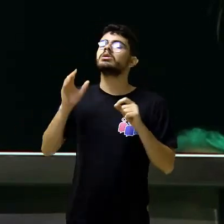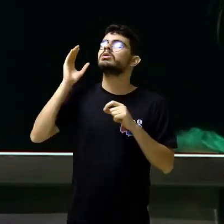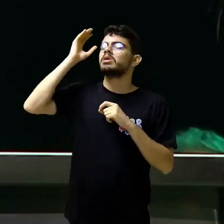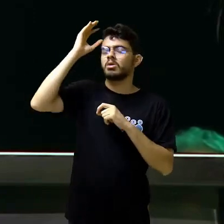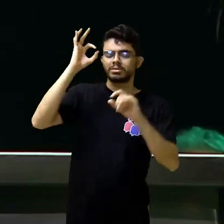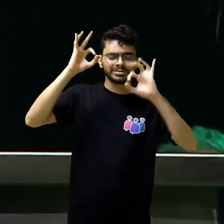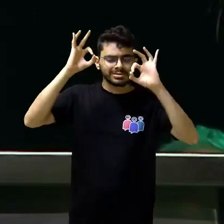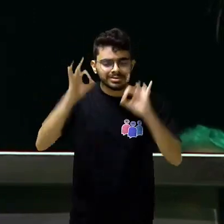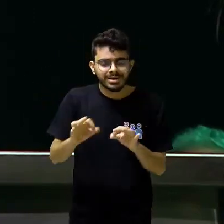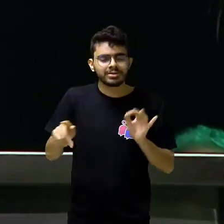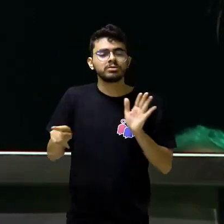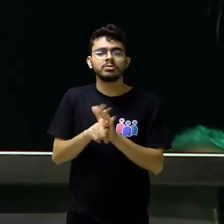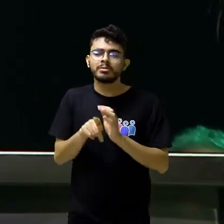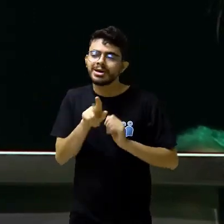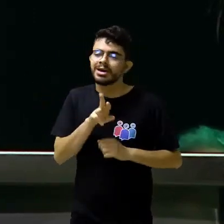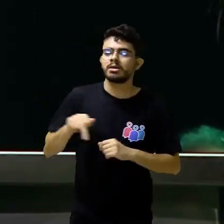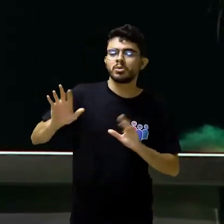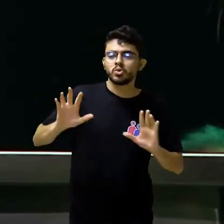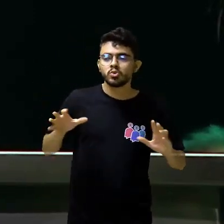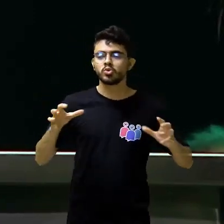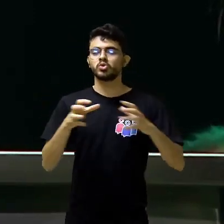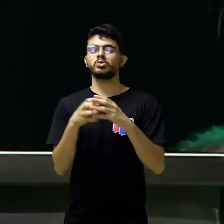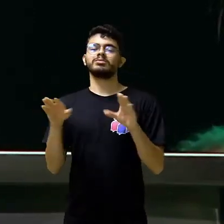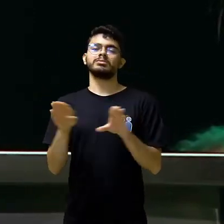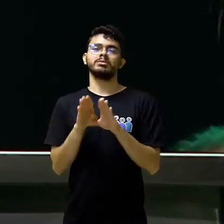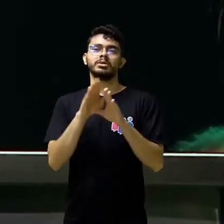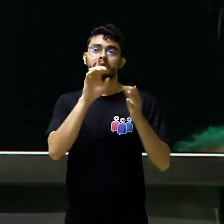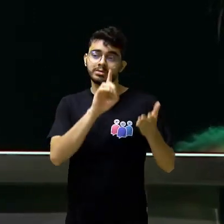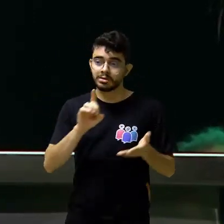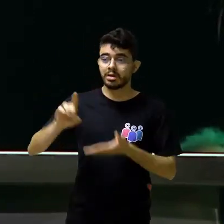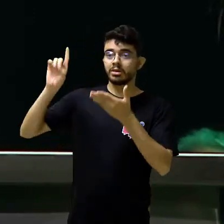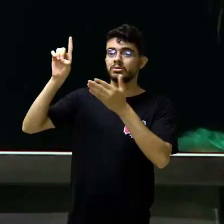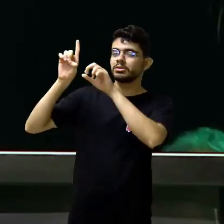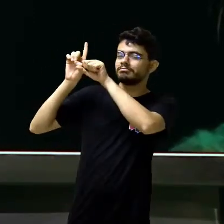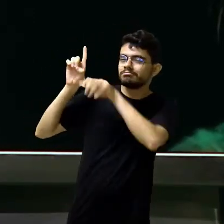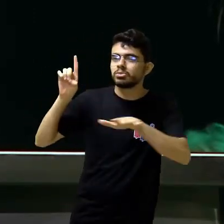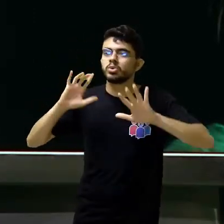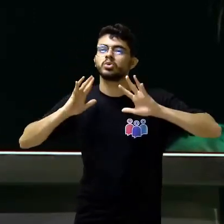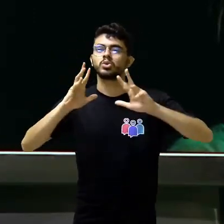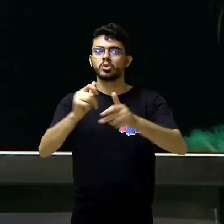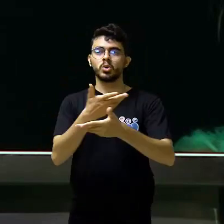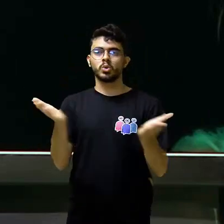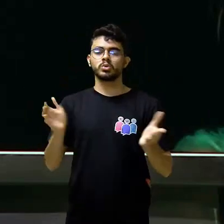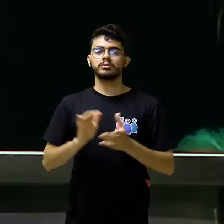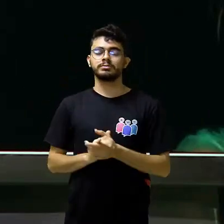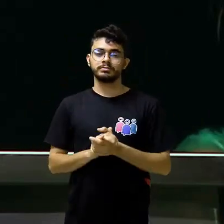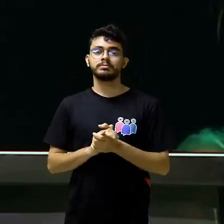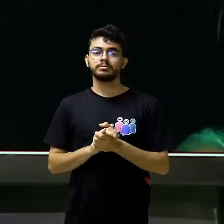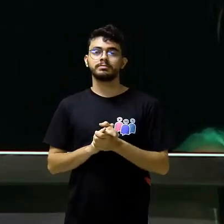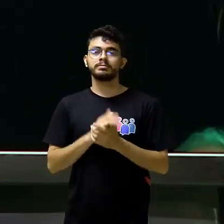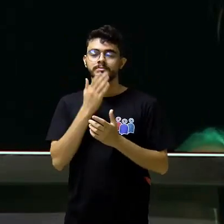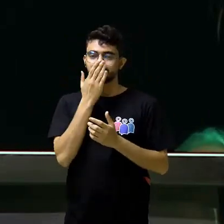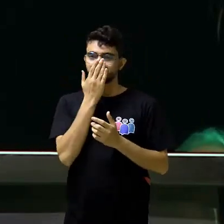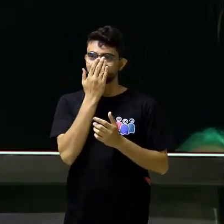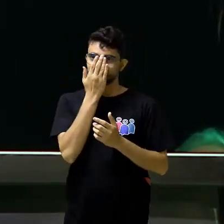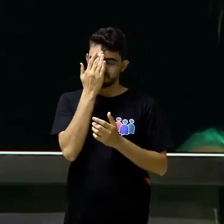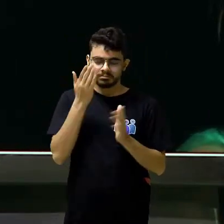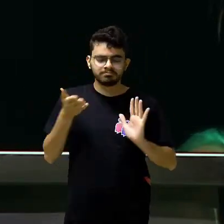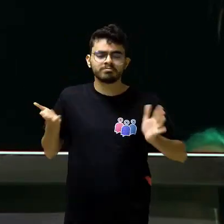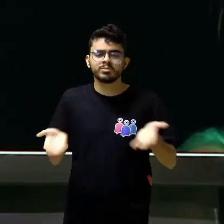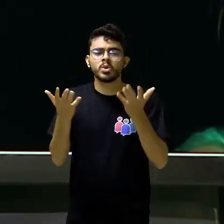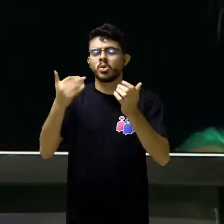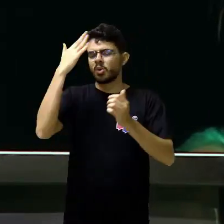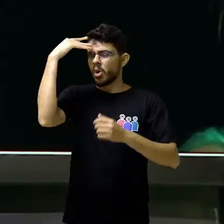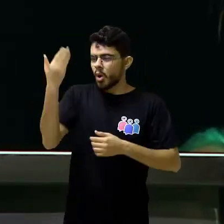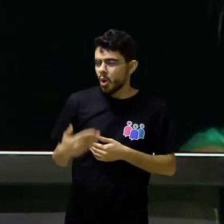da irmandade em um Deus que é para todos. Fomentarei a honra e as